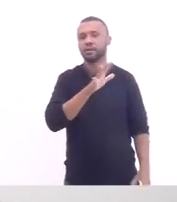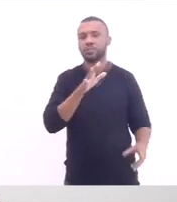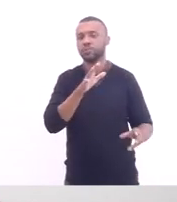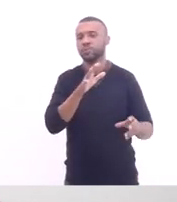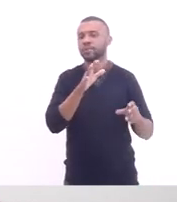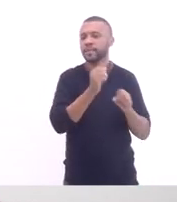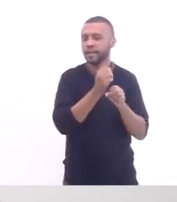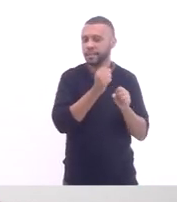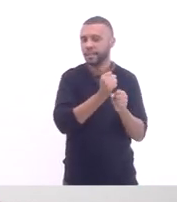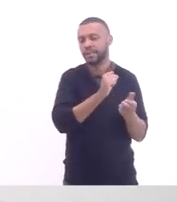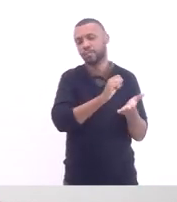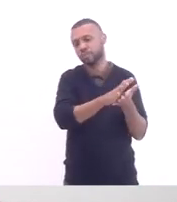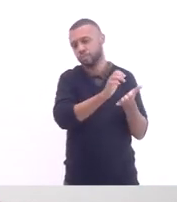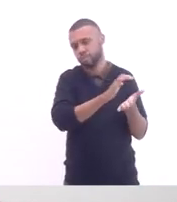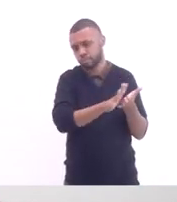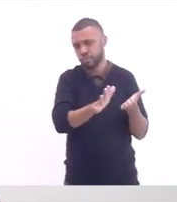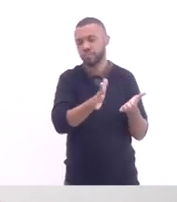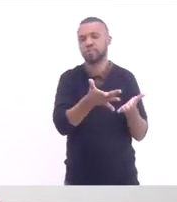né,